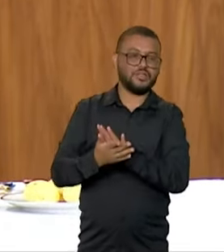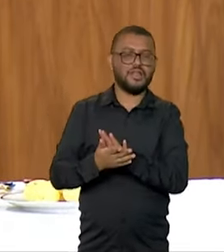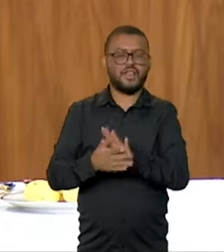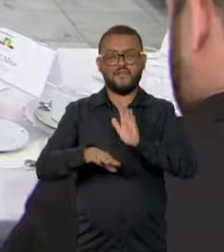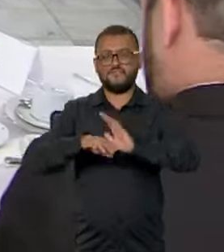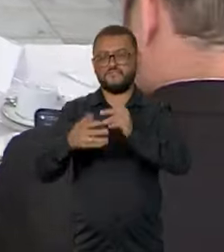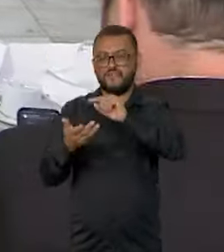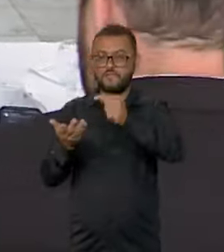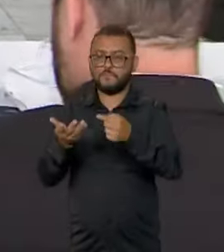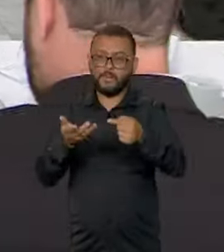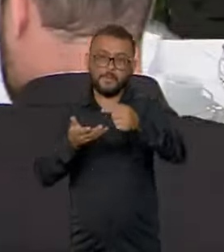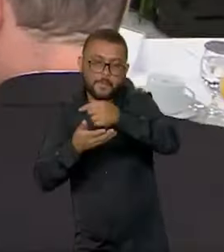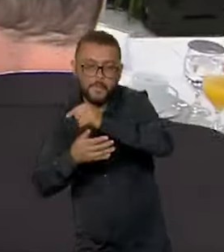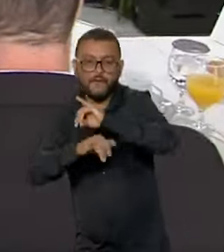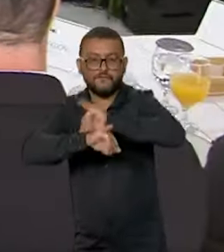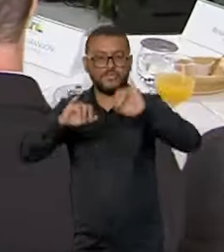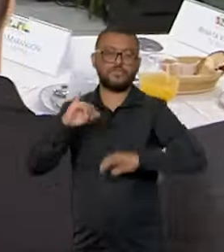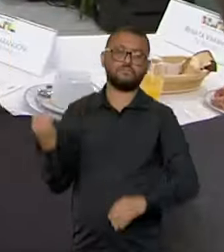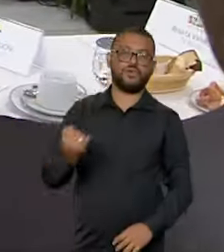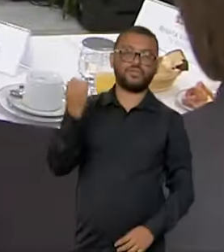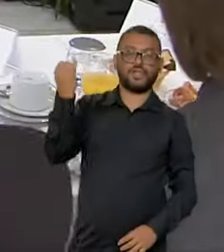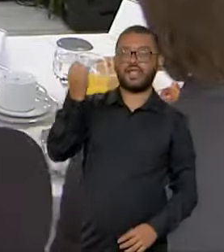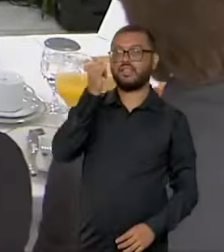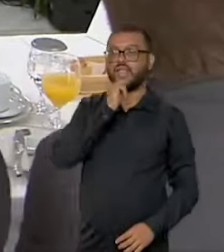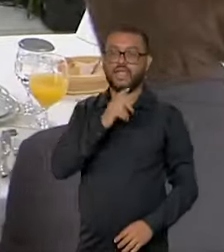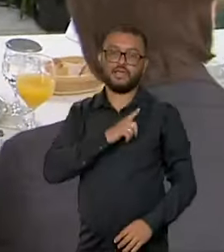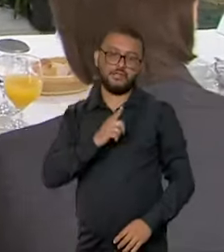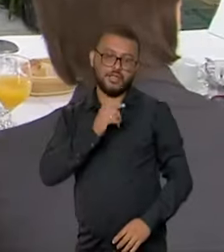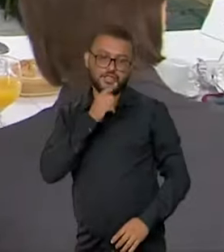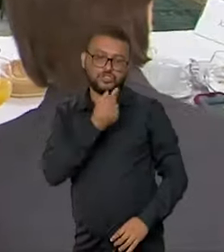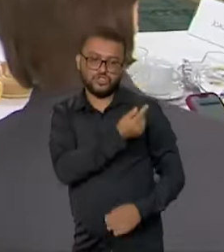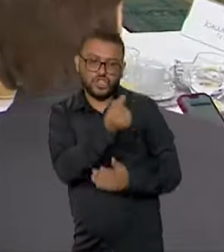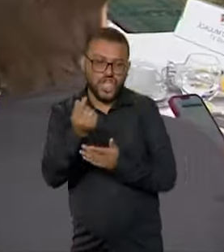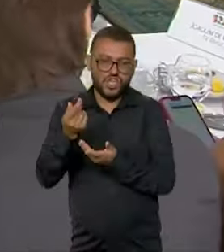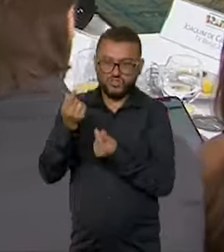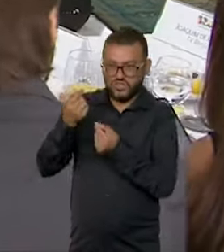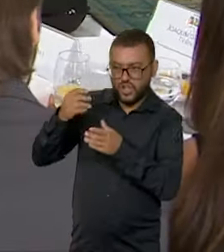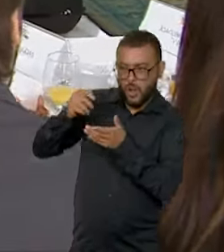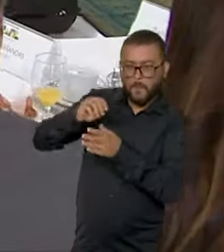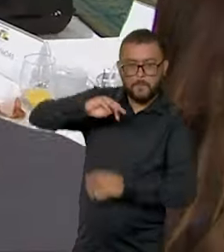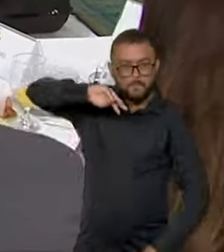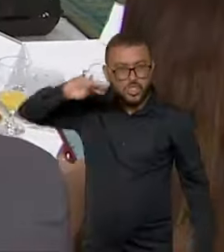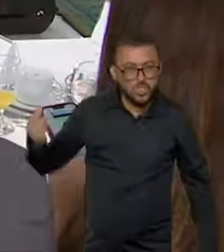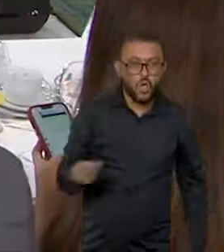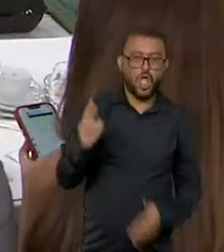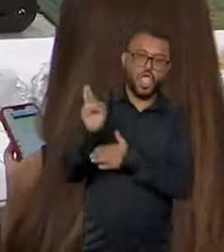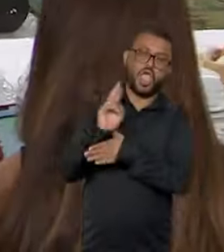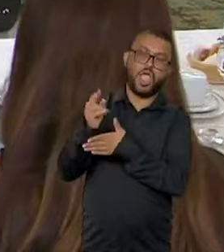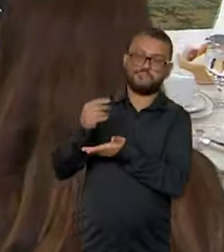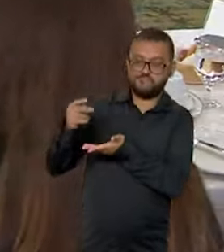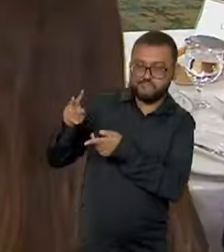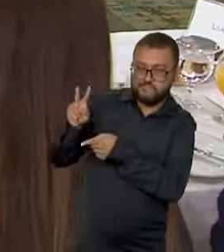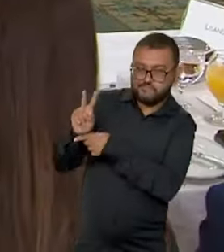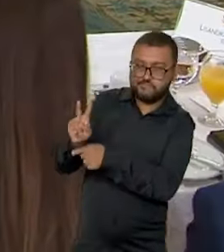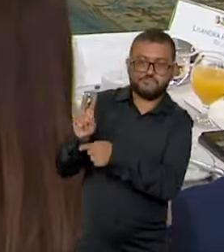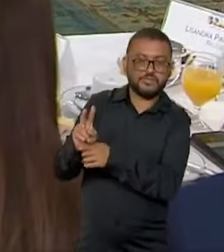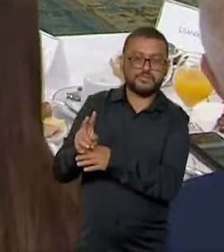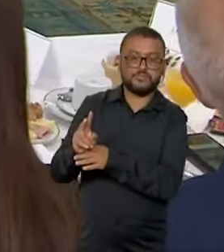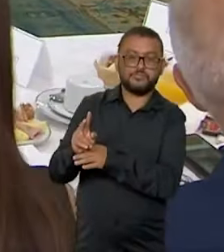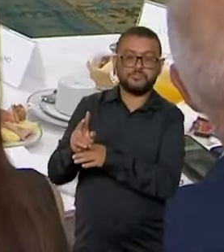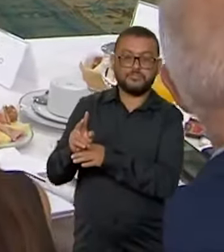Tantos anúncios importantes, milhões de reais de crédito inédito, acabam